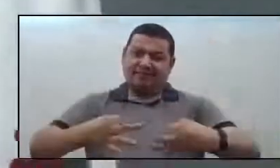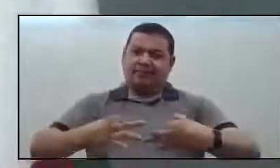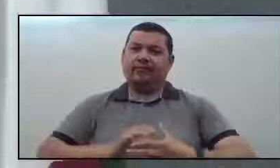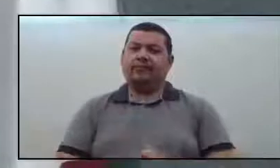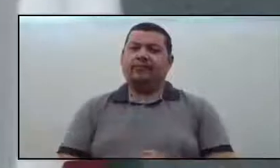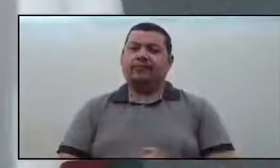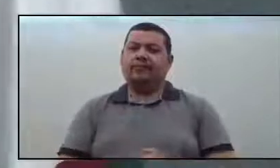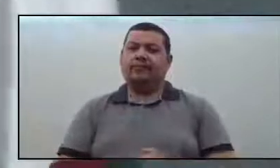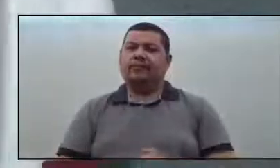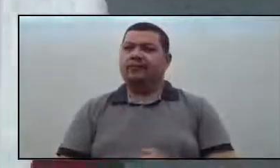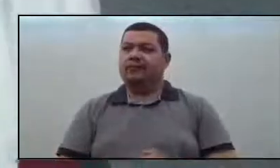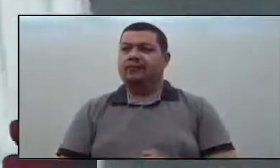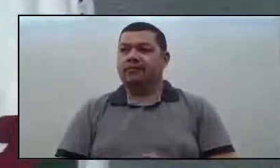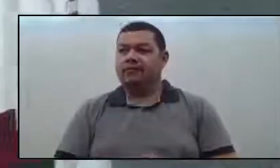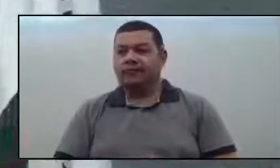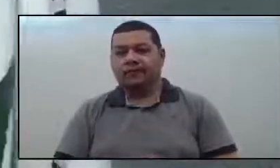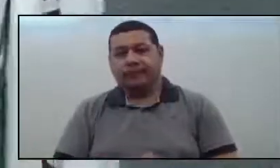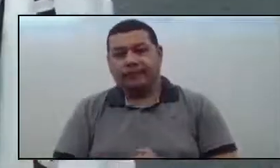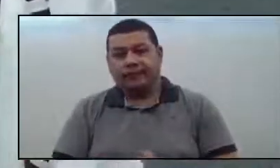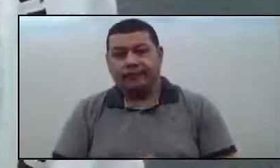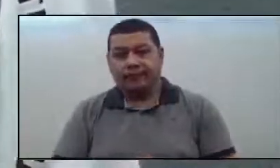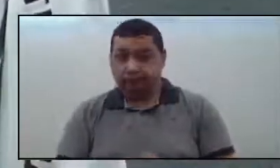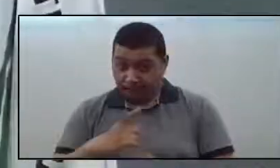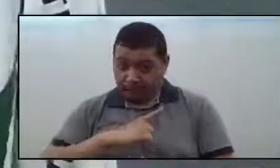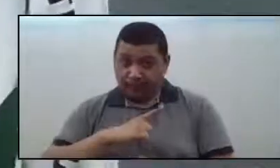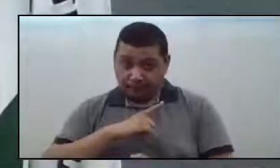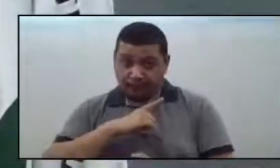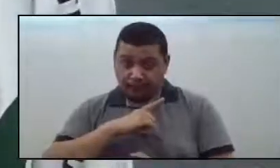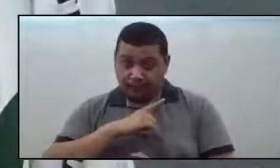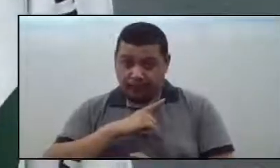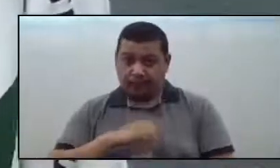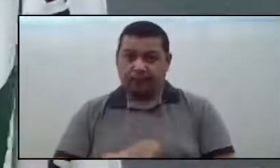camarada que tem seus princípios.